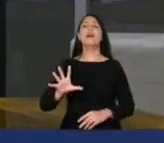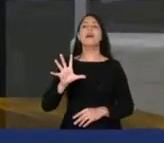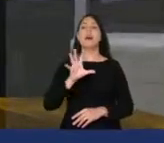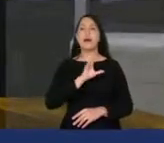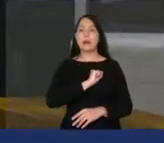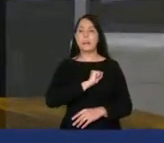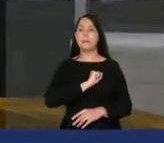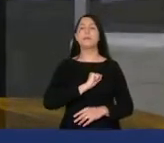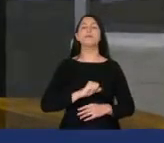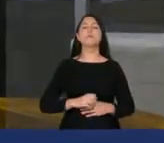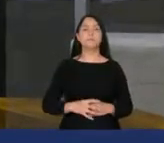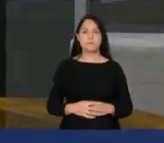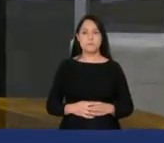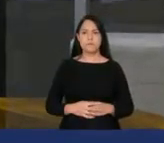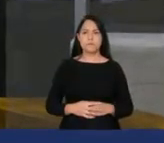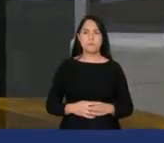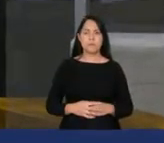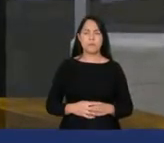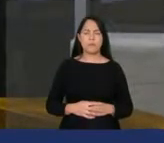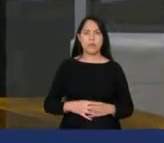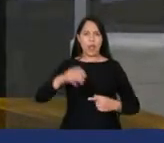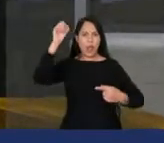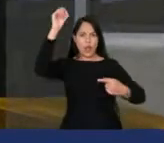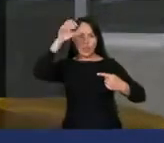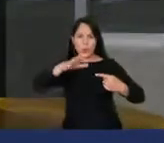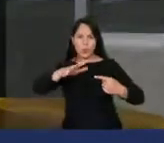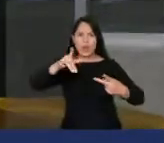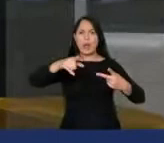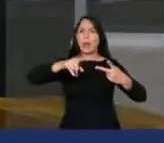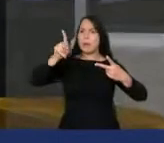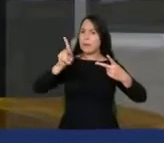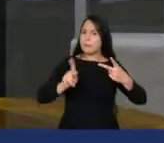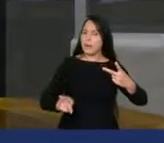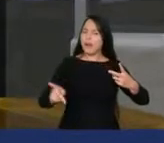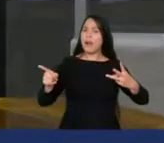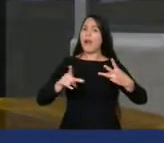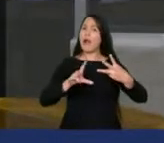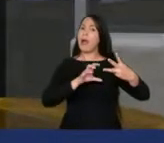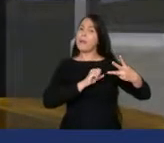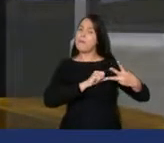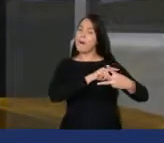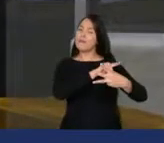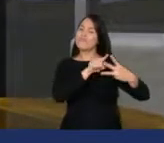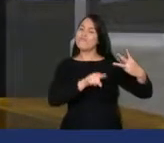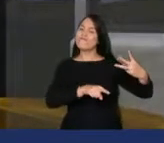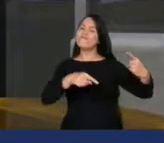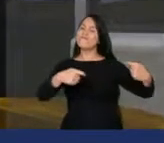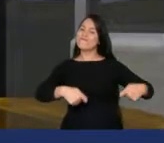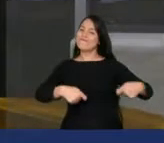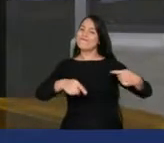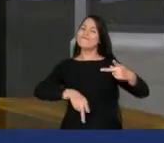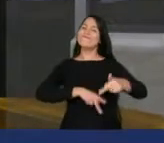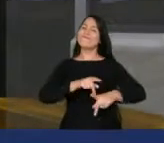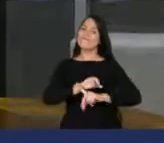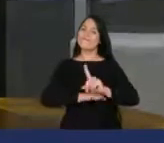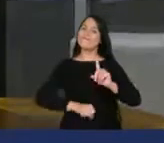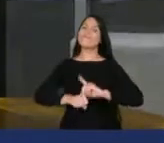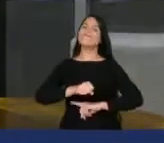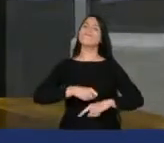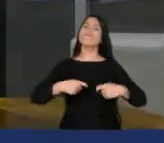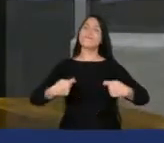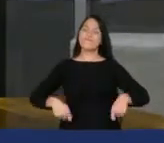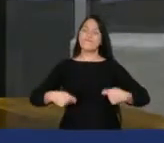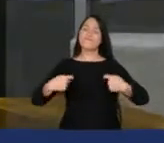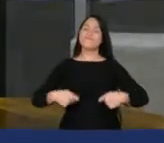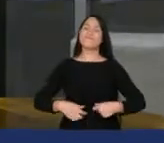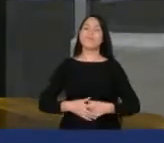tão necessários para a nossa sociedade hoje. Tenho a expectativa de que dias melhores virão,